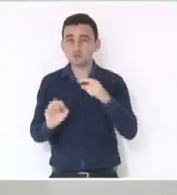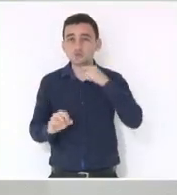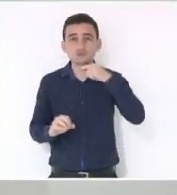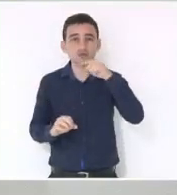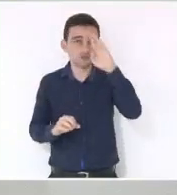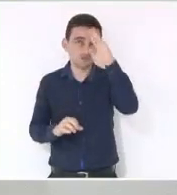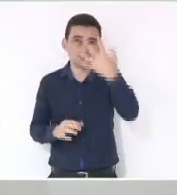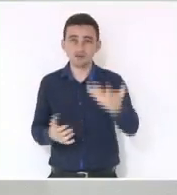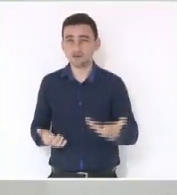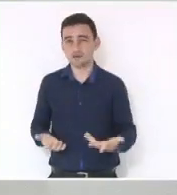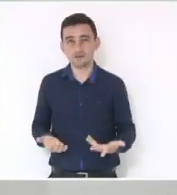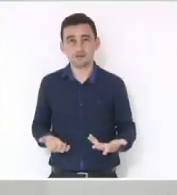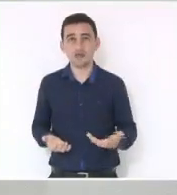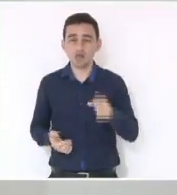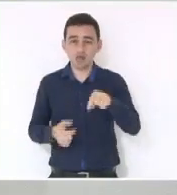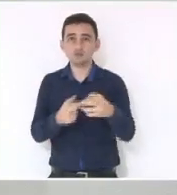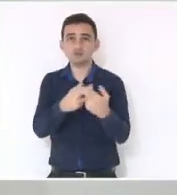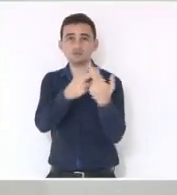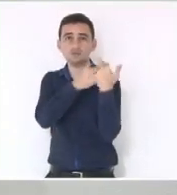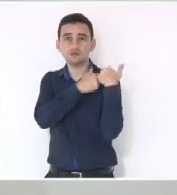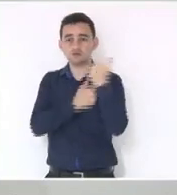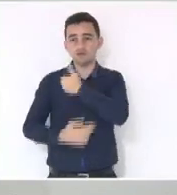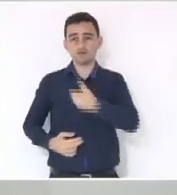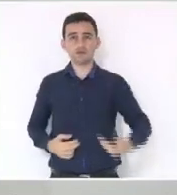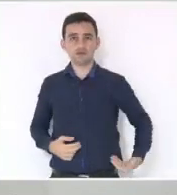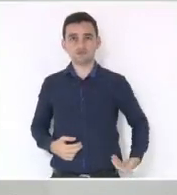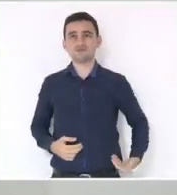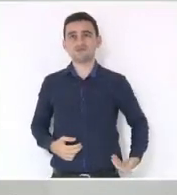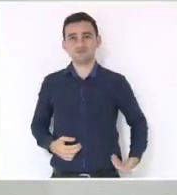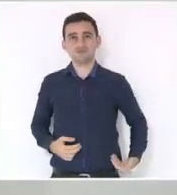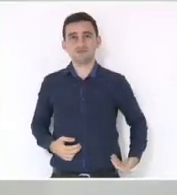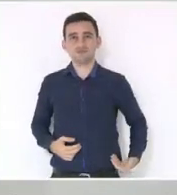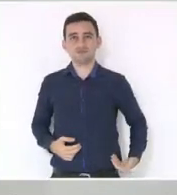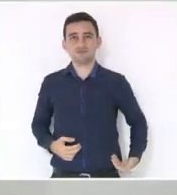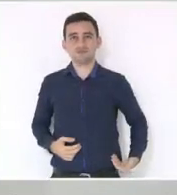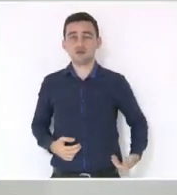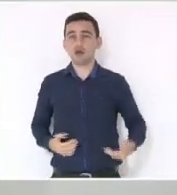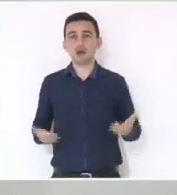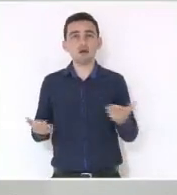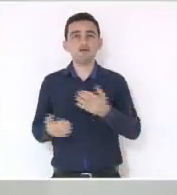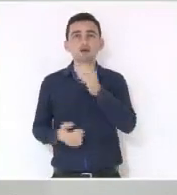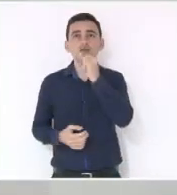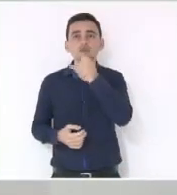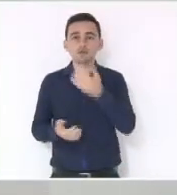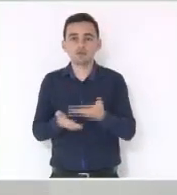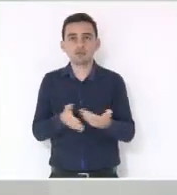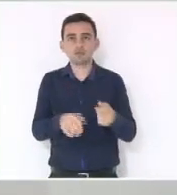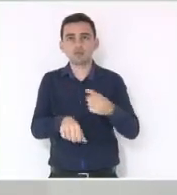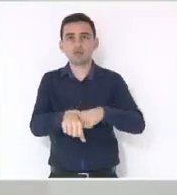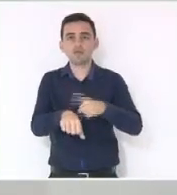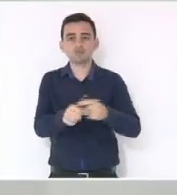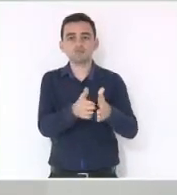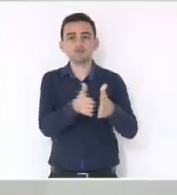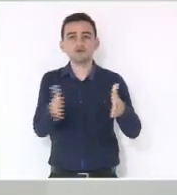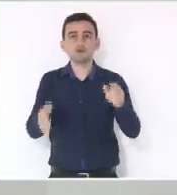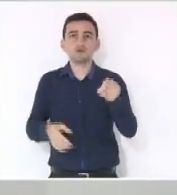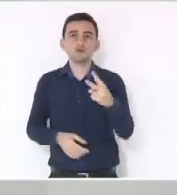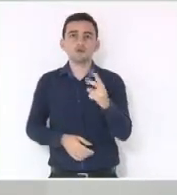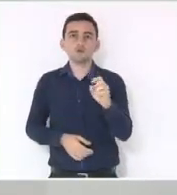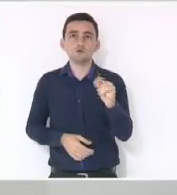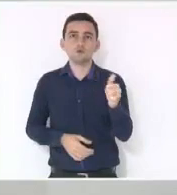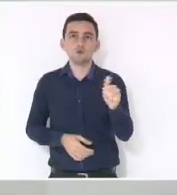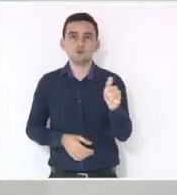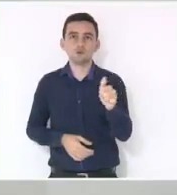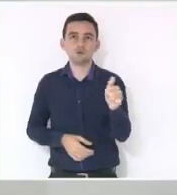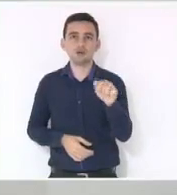a responsabilidade do governo do Estado. Infelizmente, nesse tempo que passou, em 2011,